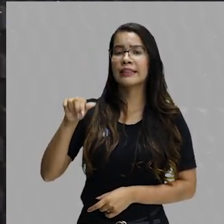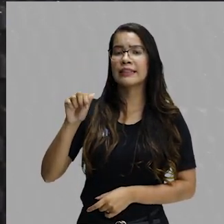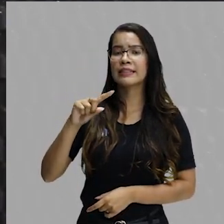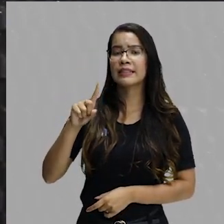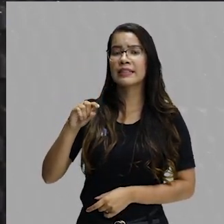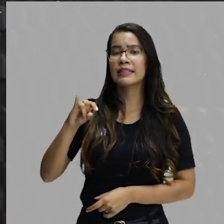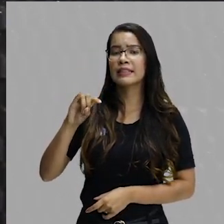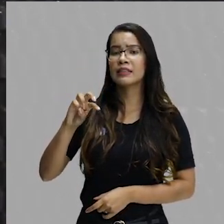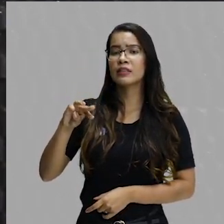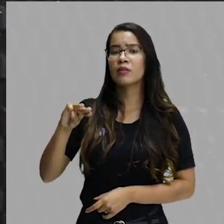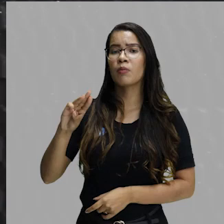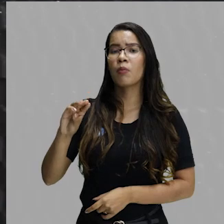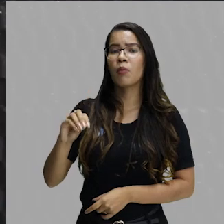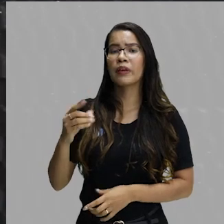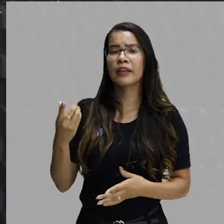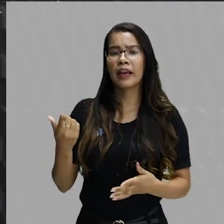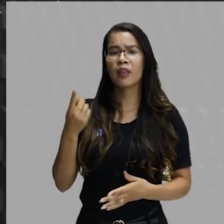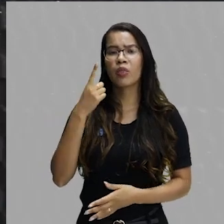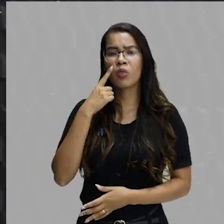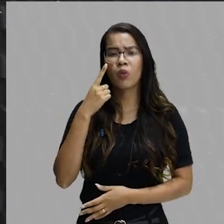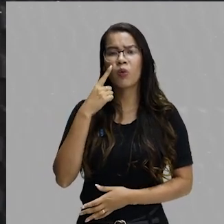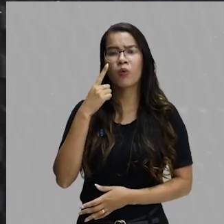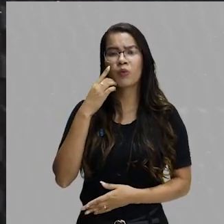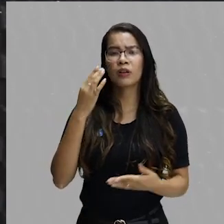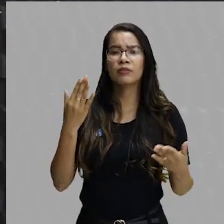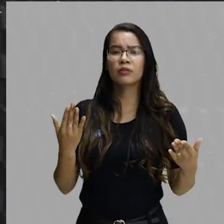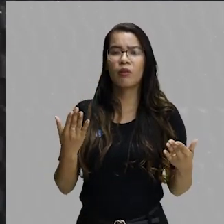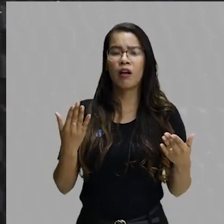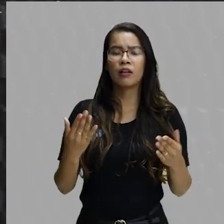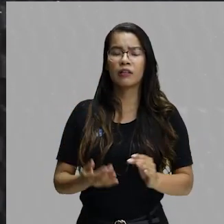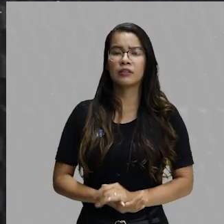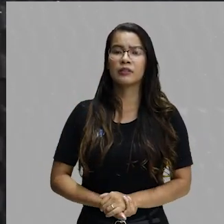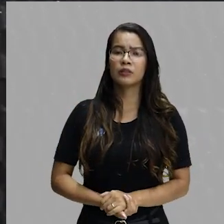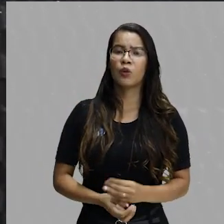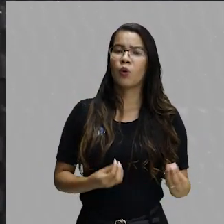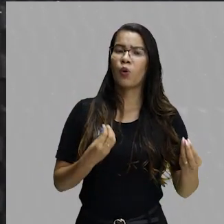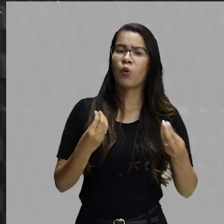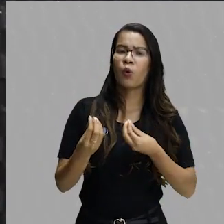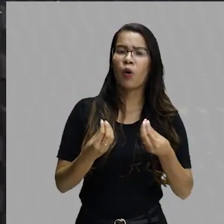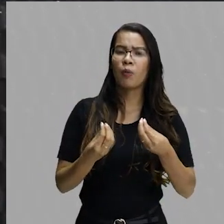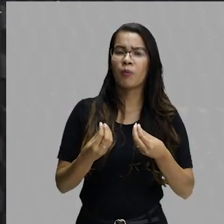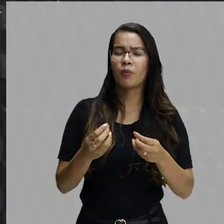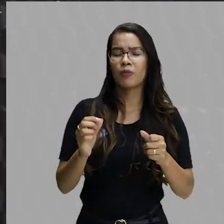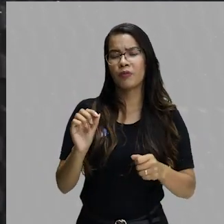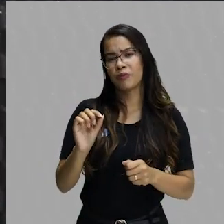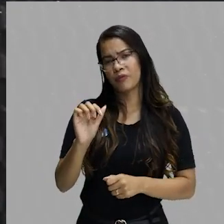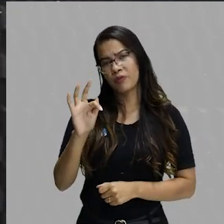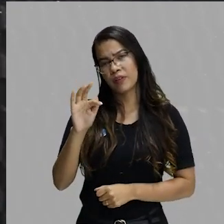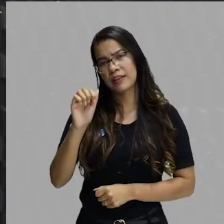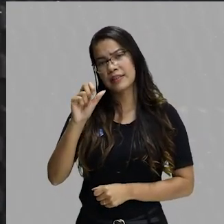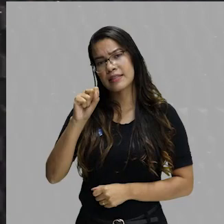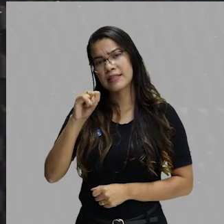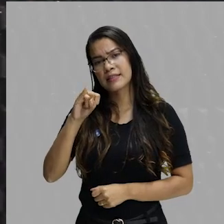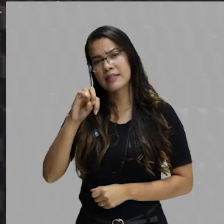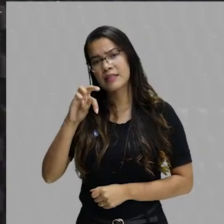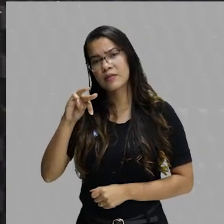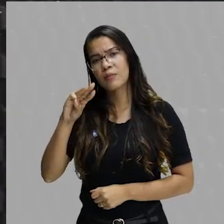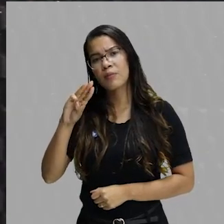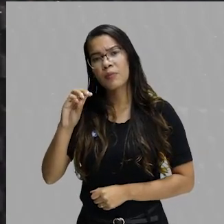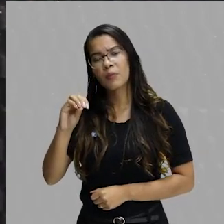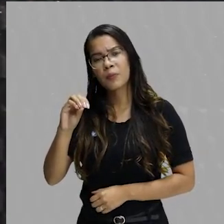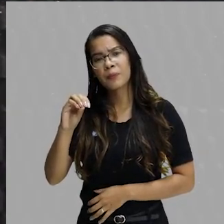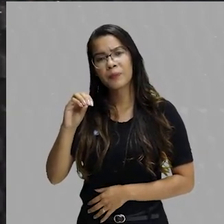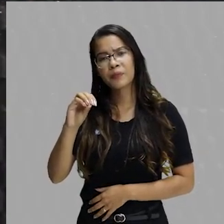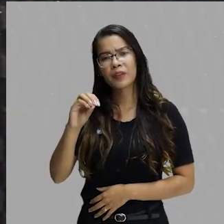se faz é a seguinte: como é que o fascismo, Gereba, como é que o fascismo,